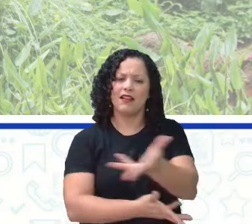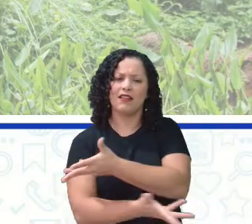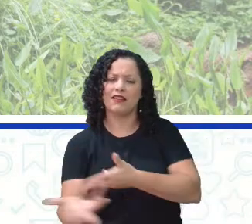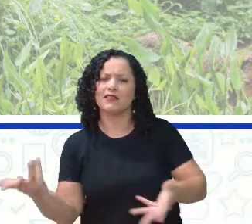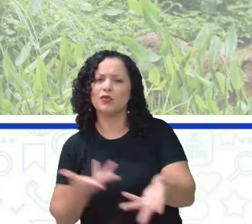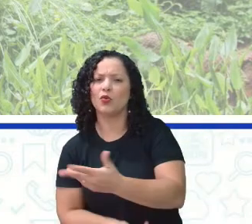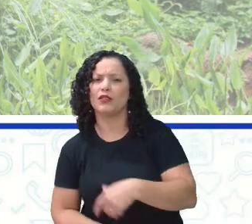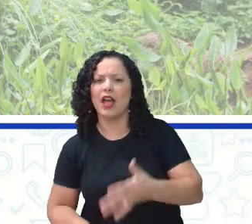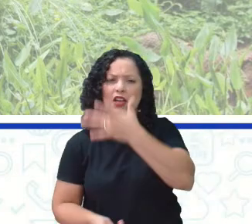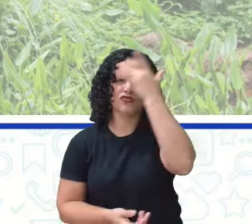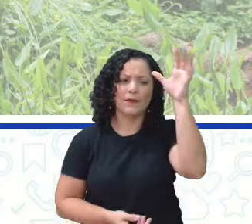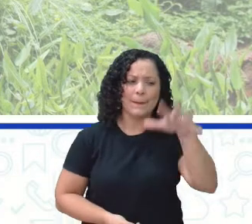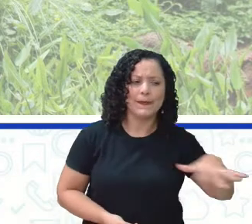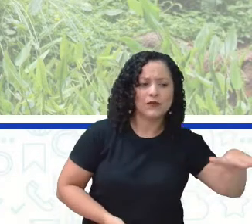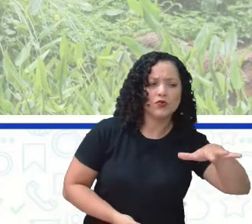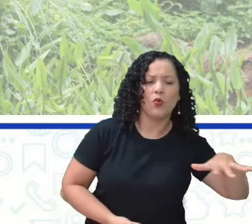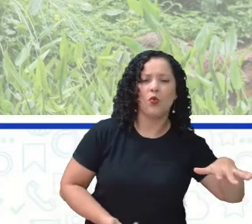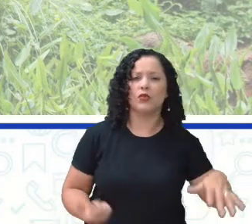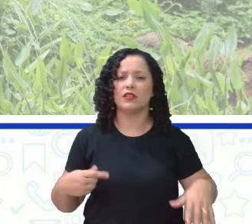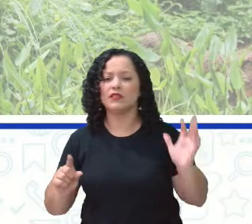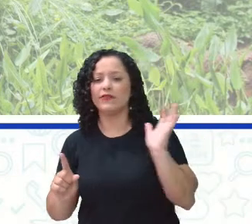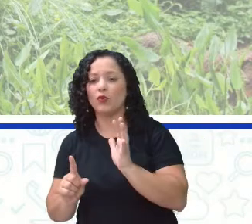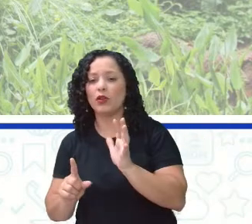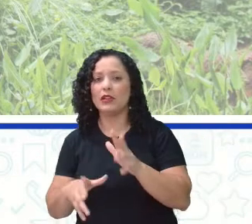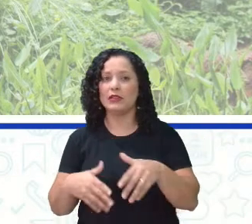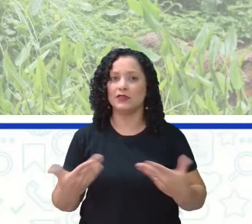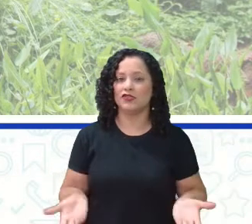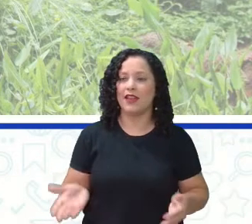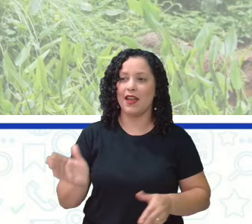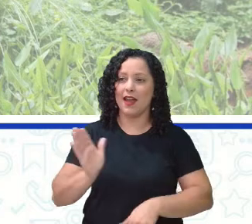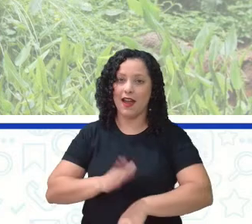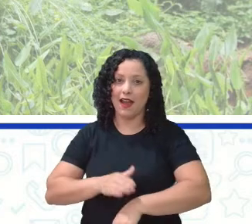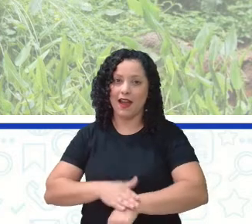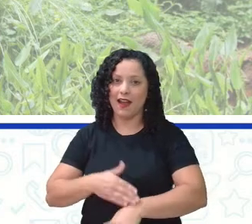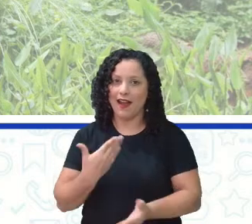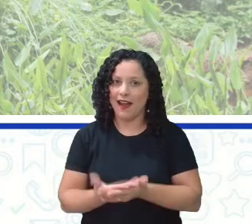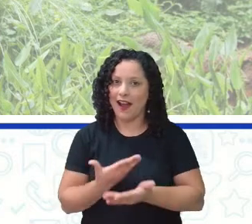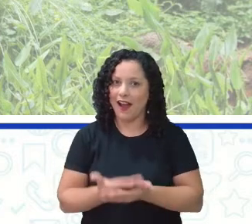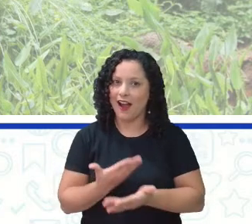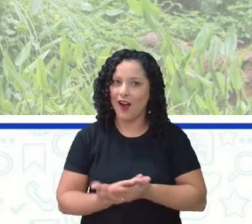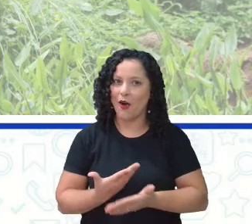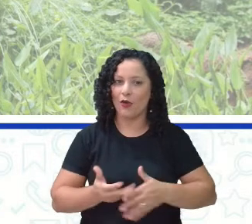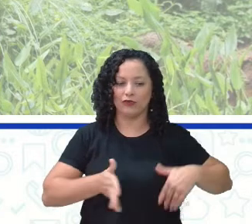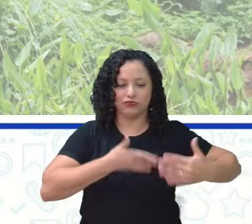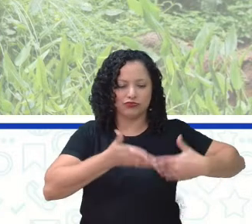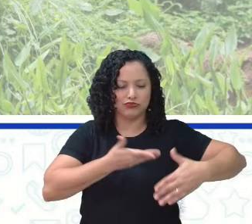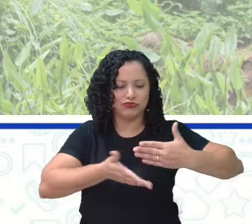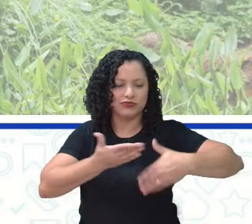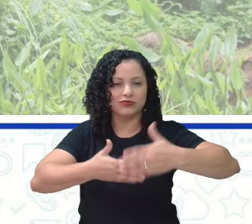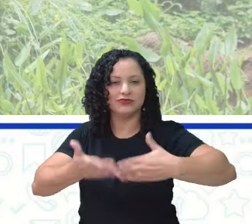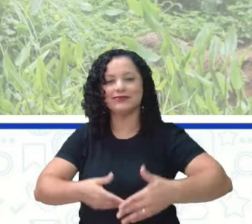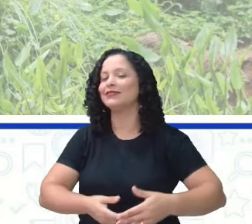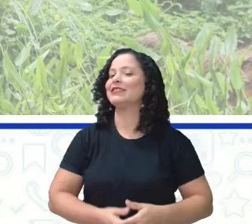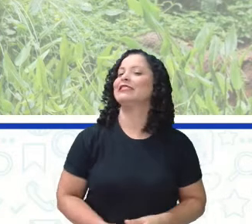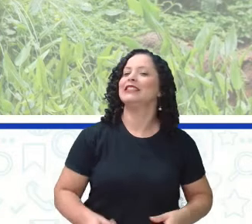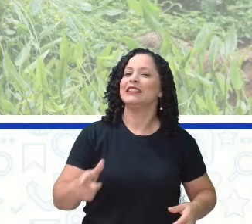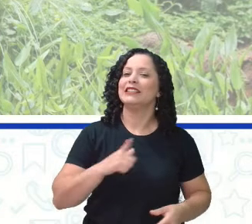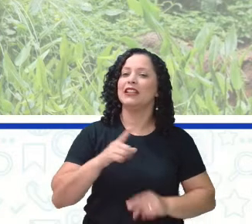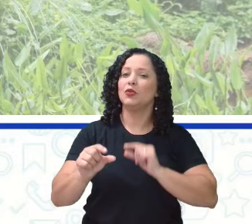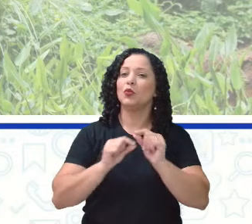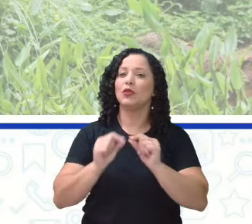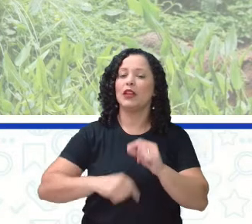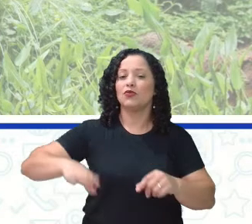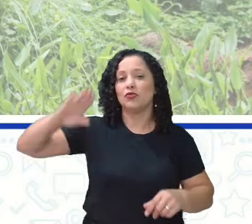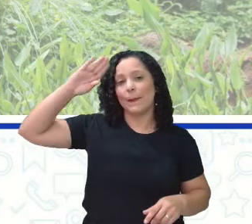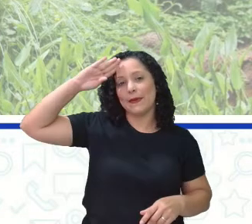aos impactos, né? O professor Gilson já tocou, a nossa aula de hoje está bem carregada, né, nessa reflexão. Então eu tenho aqui, ó, os